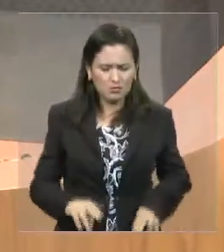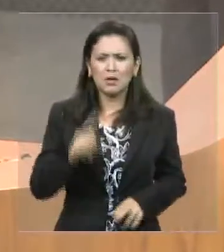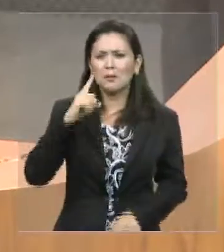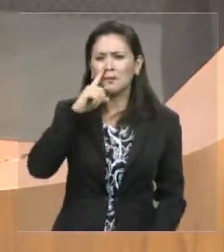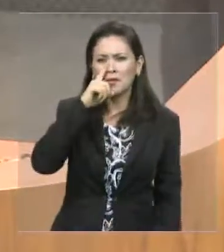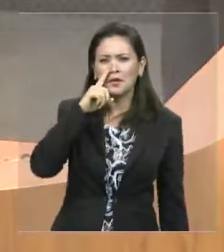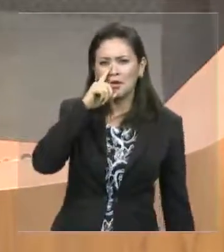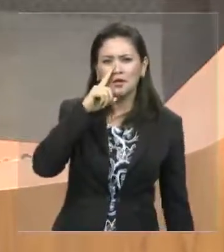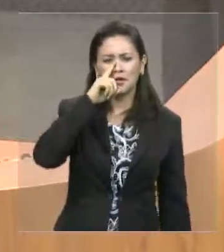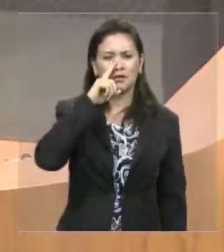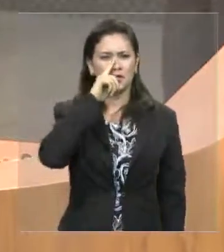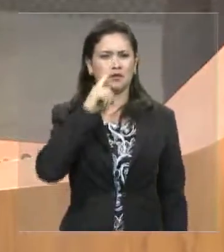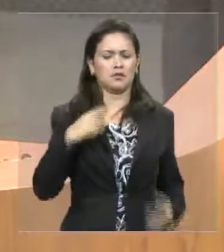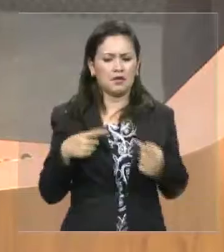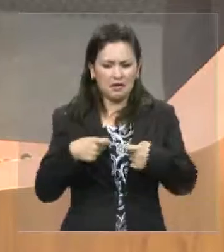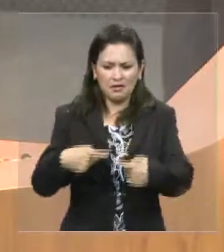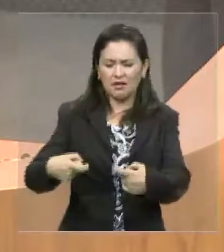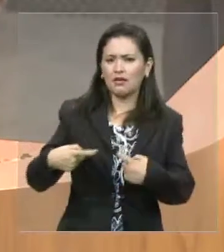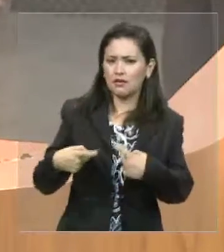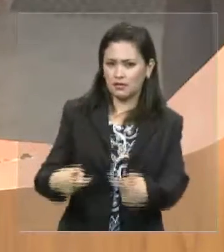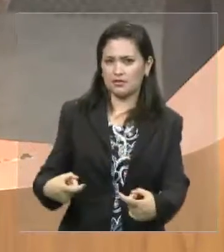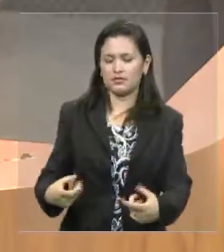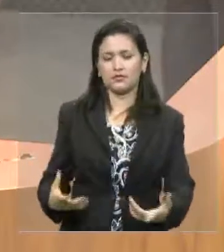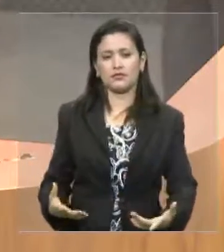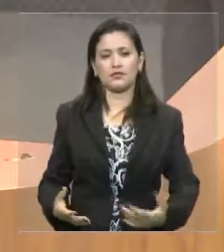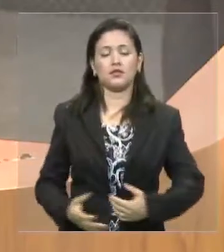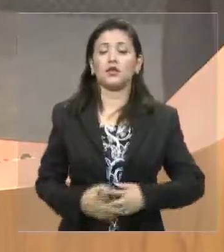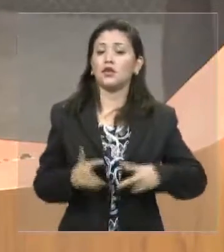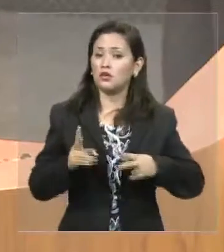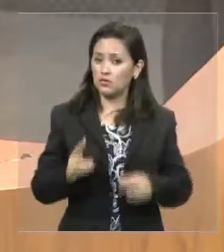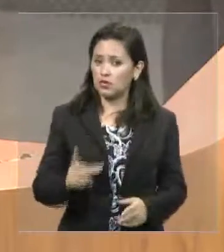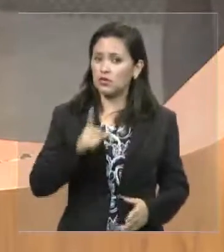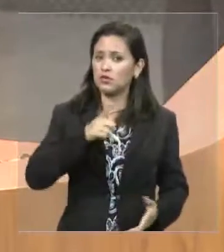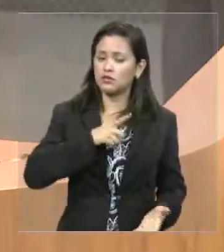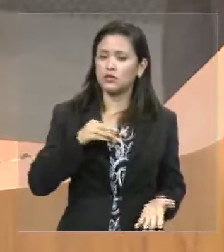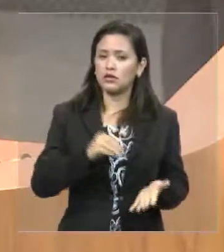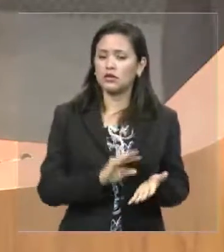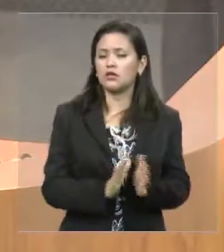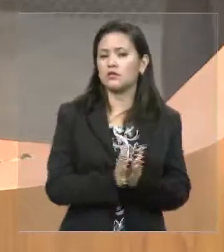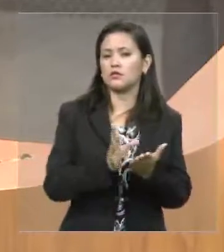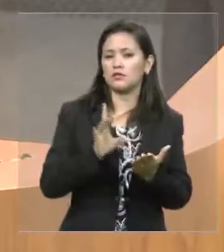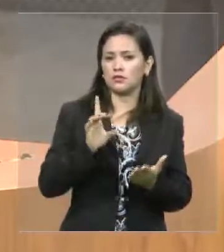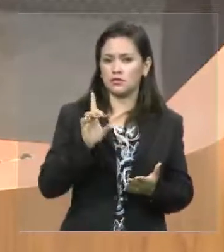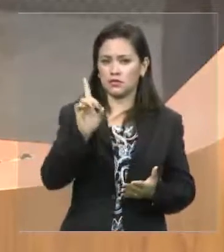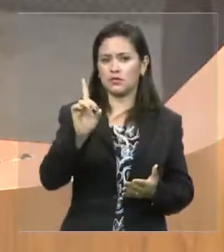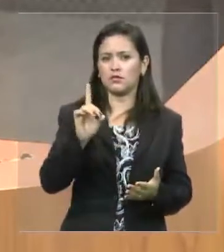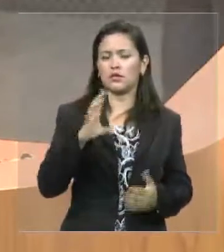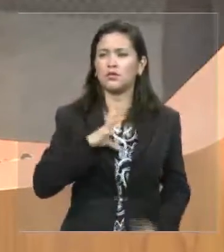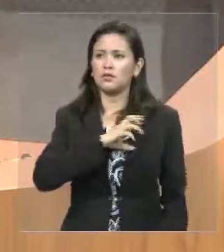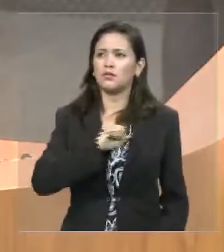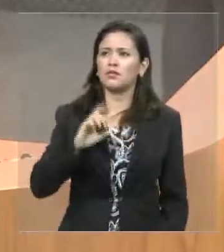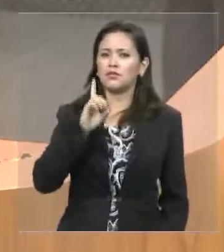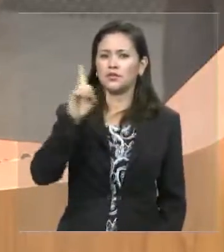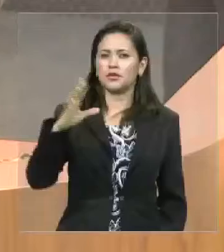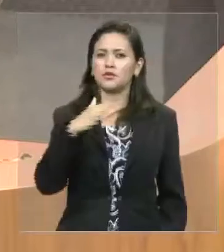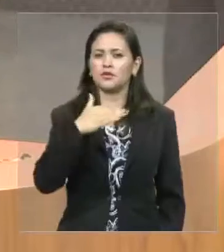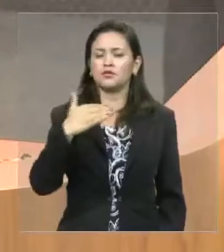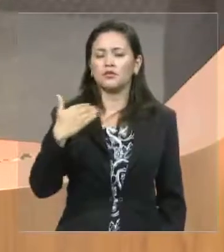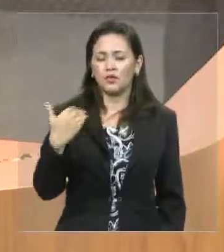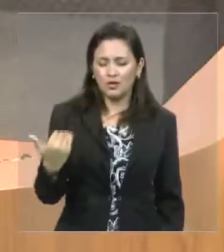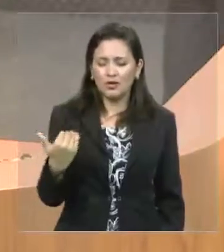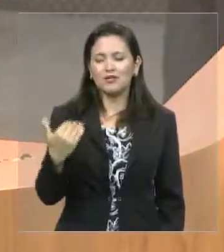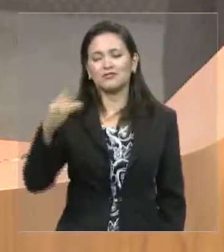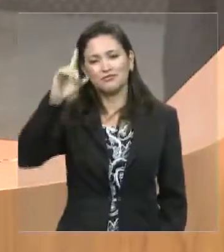a espada? Como está escrito, por amor de ti, somos entregues à morte todo dia.